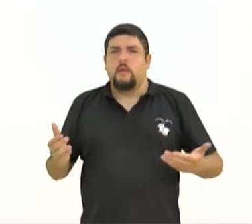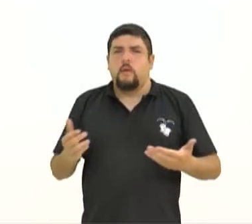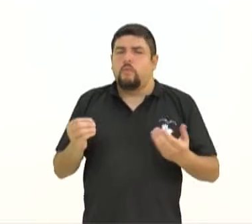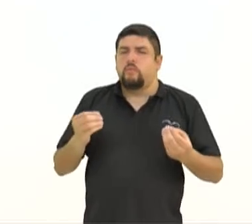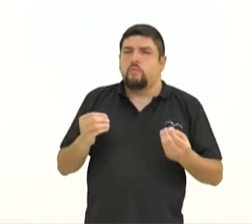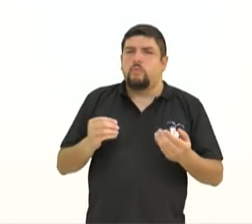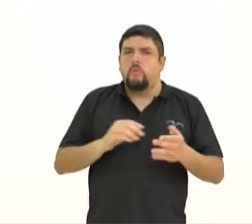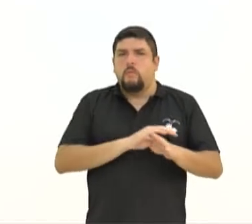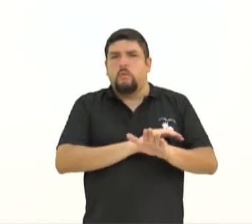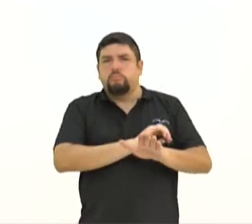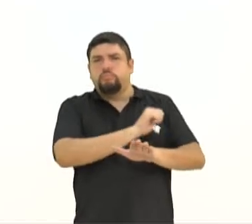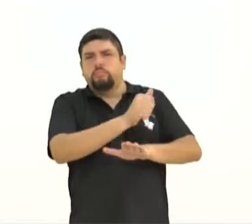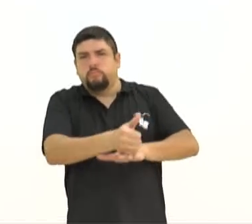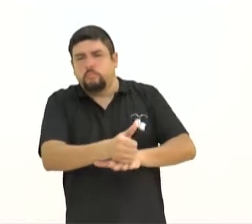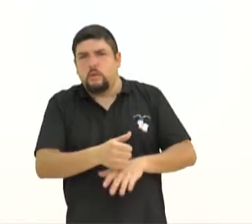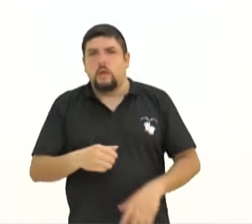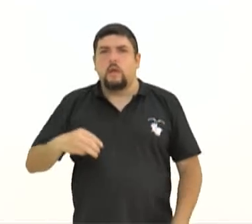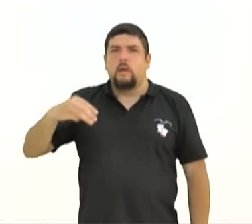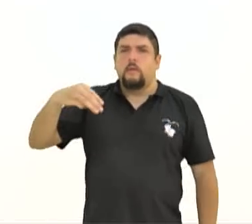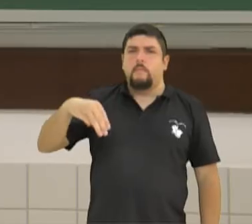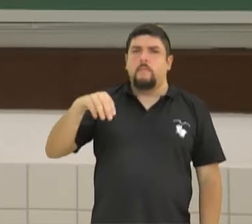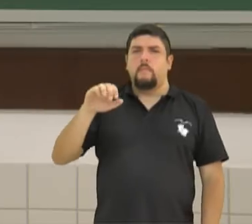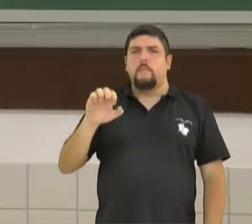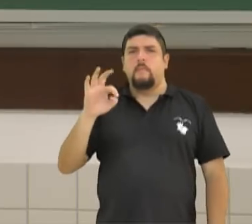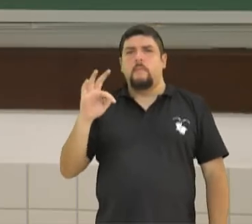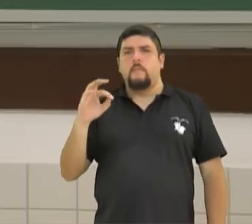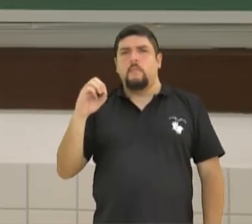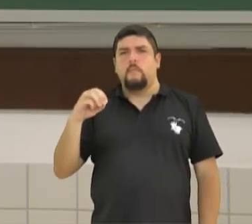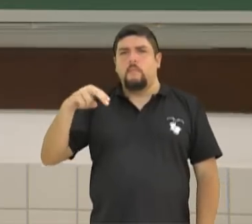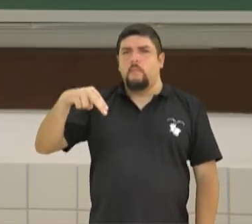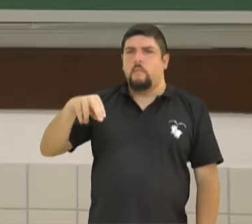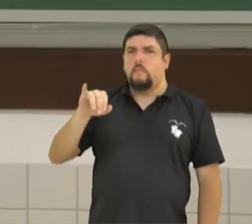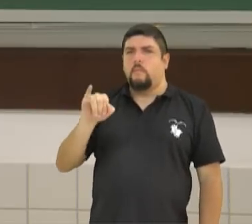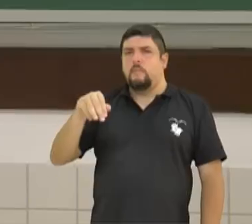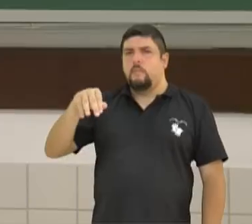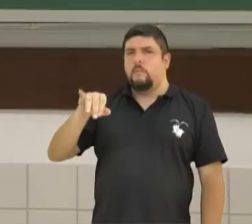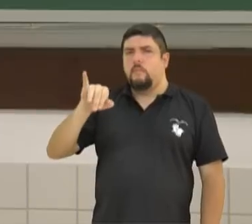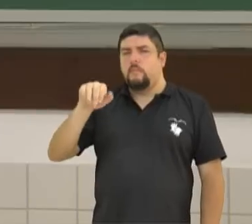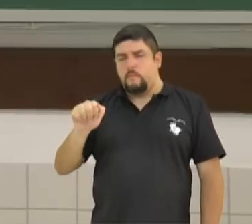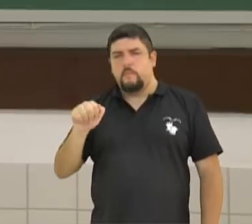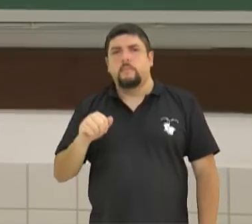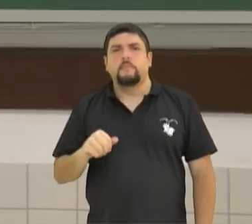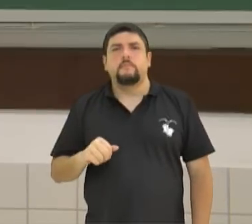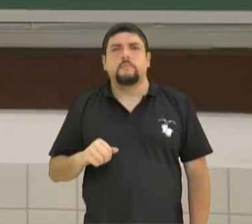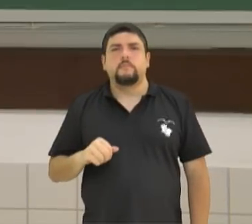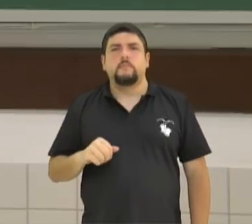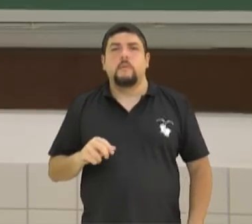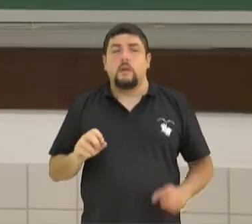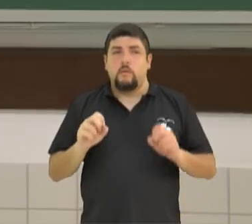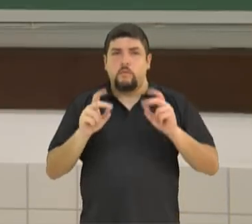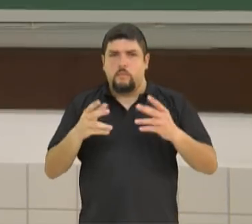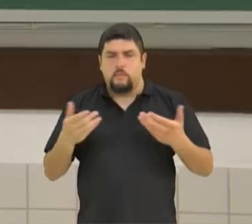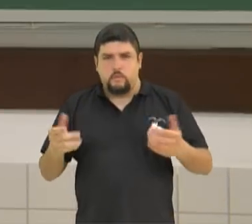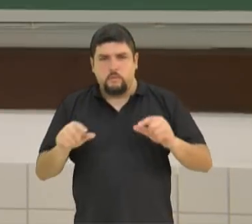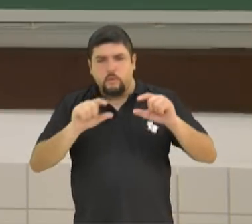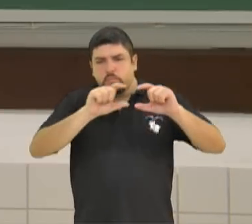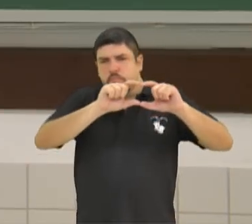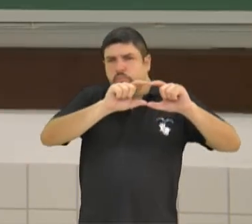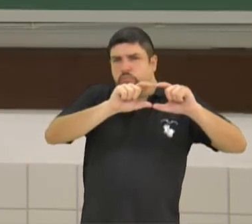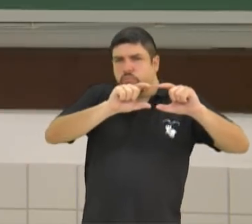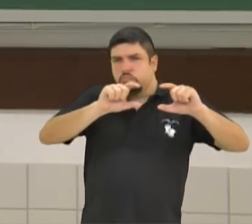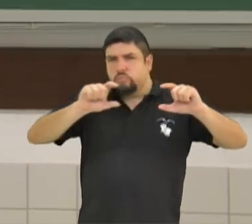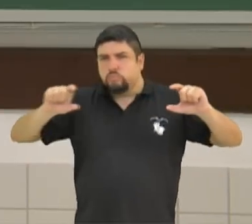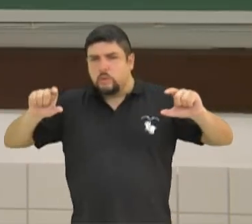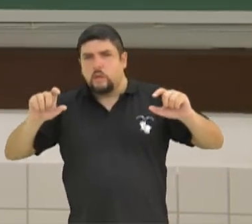porque a metonímia, pessoal, vocês sabem que são vários casos, né? Então, eu trouxe aqui para vocês analisarem uma tirinha, né? Então,